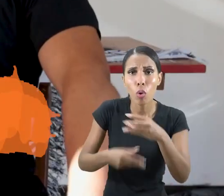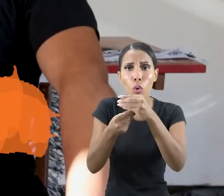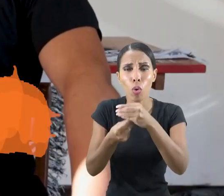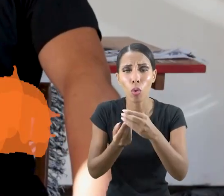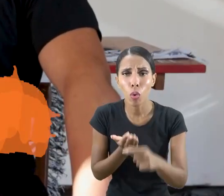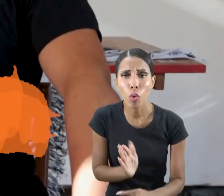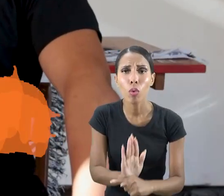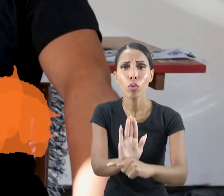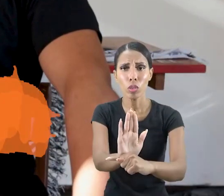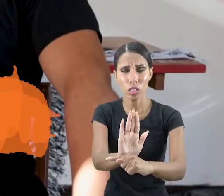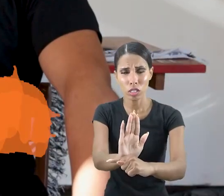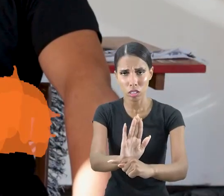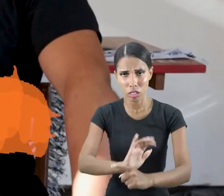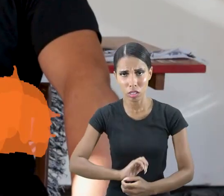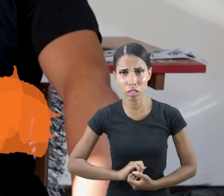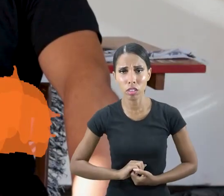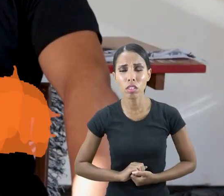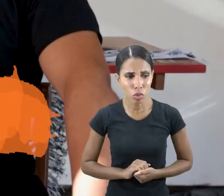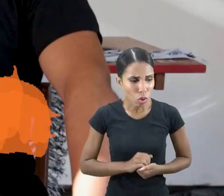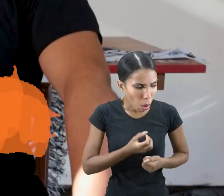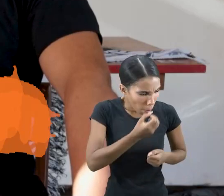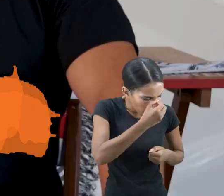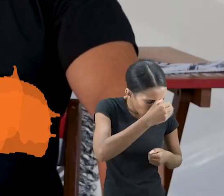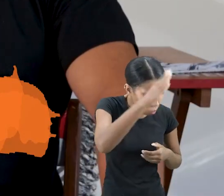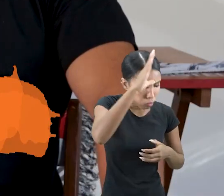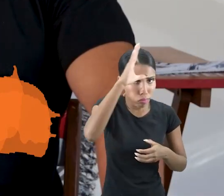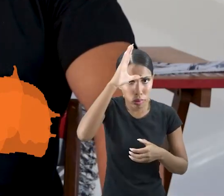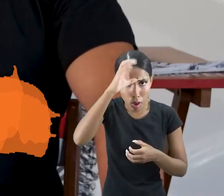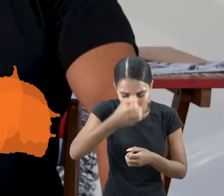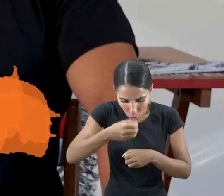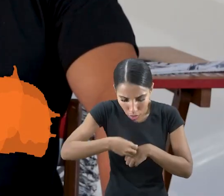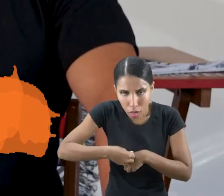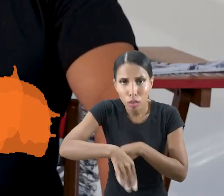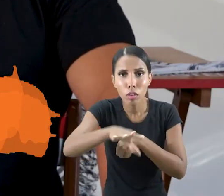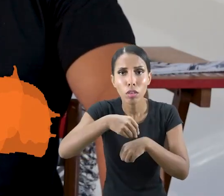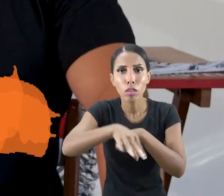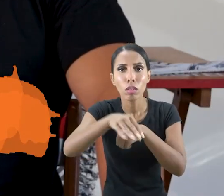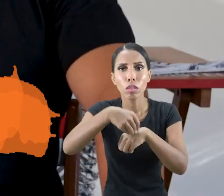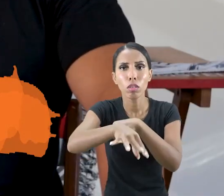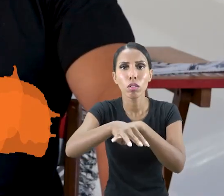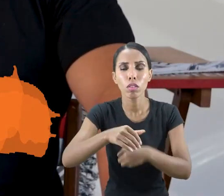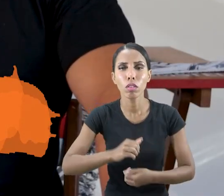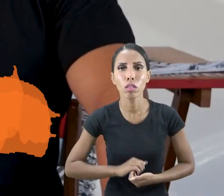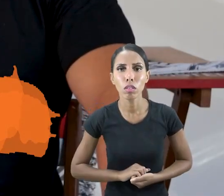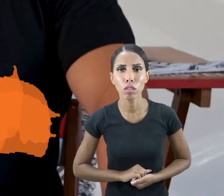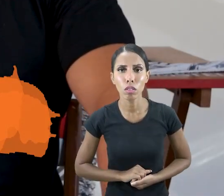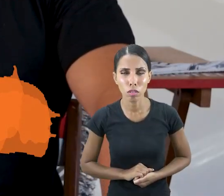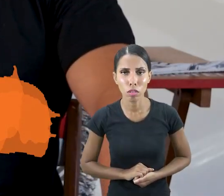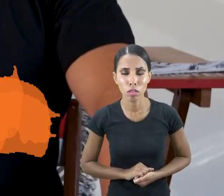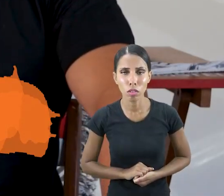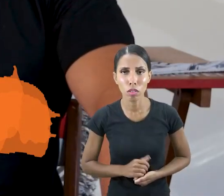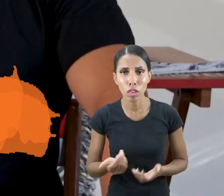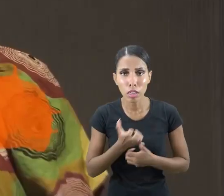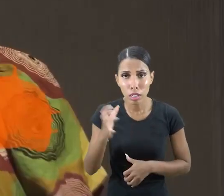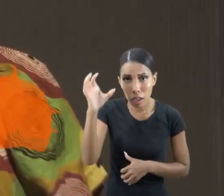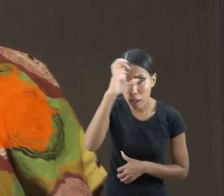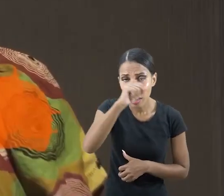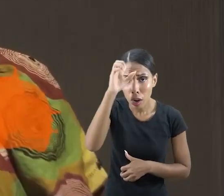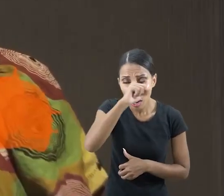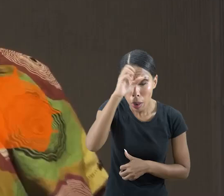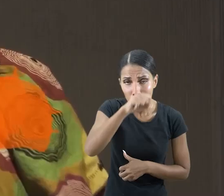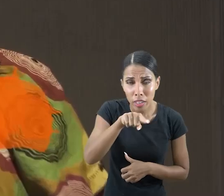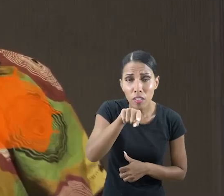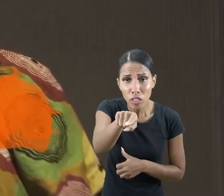Quem sabe um dia eu volte para a minha terra. E quem sabe um dia você passa por lá. E